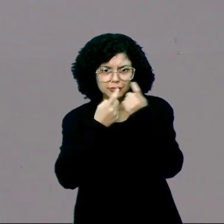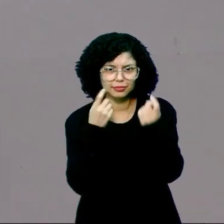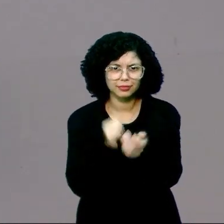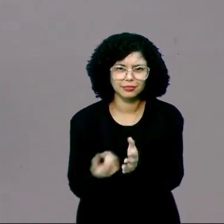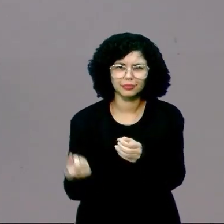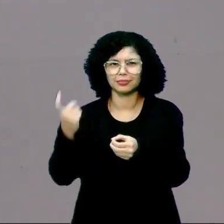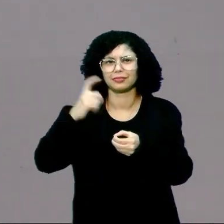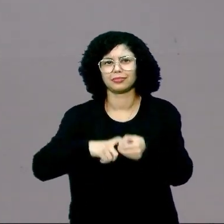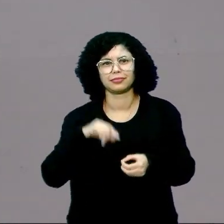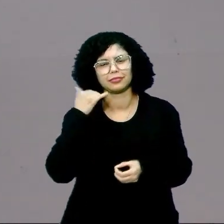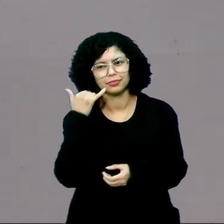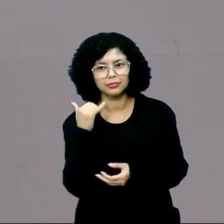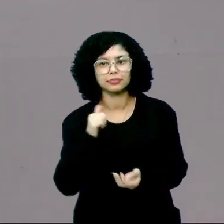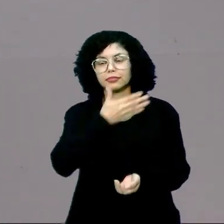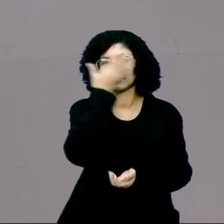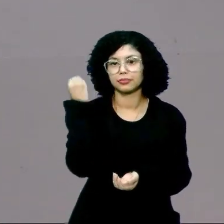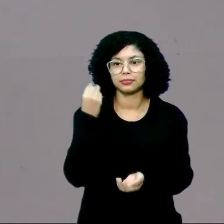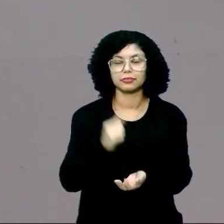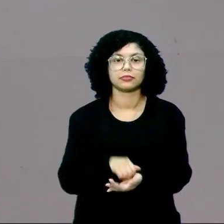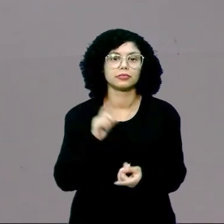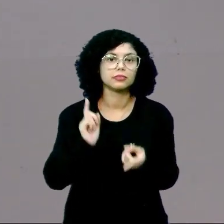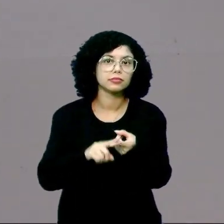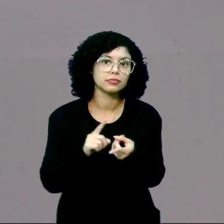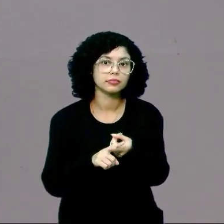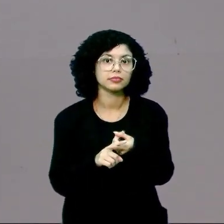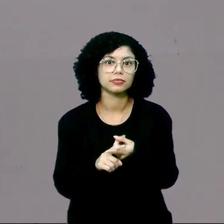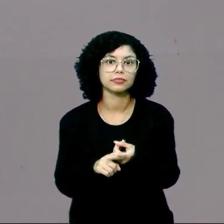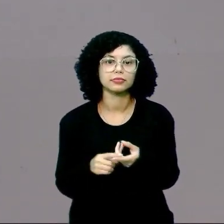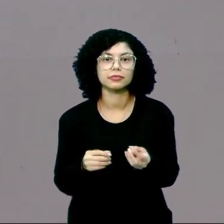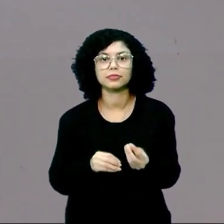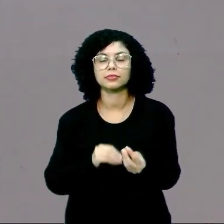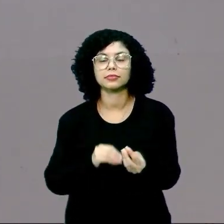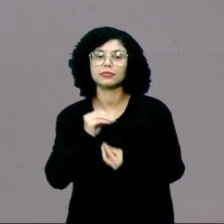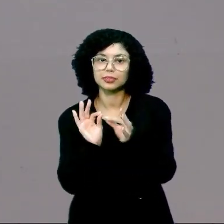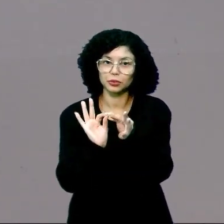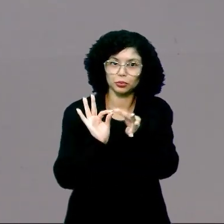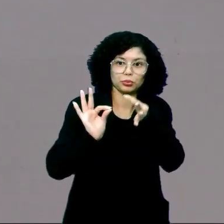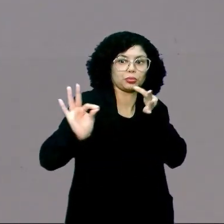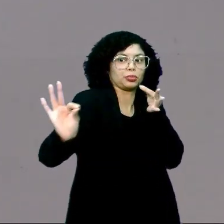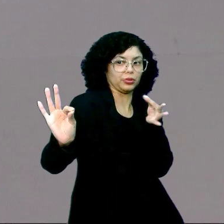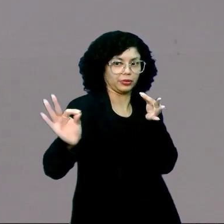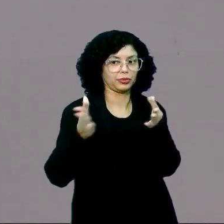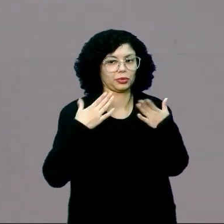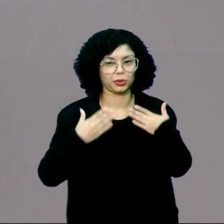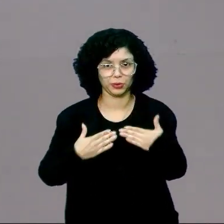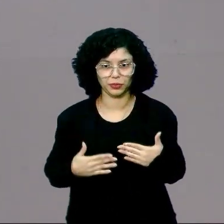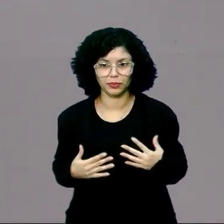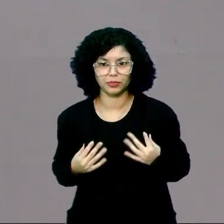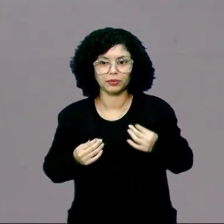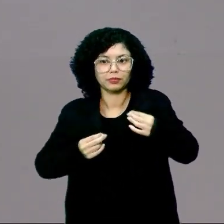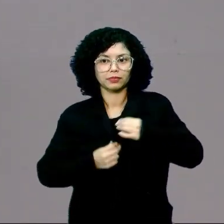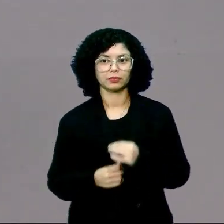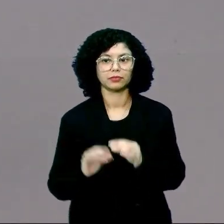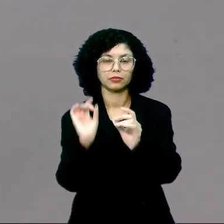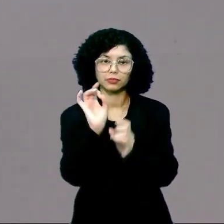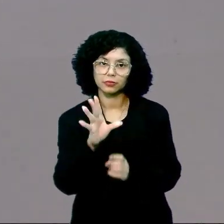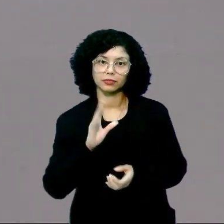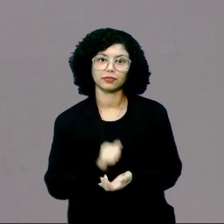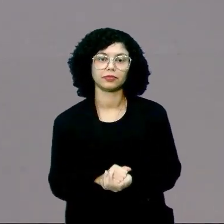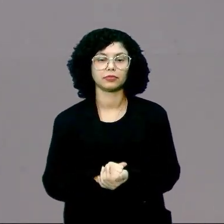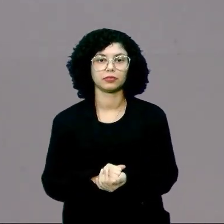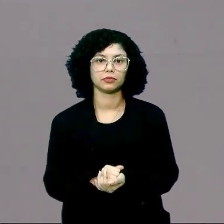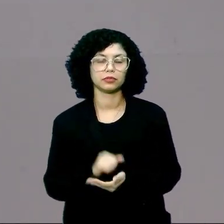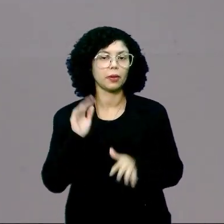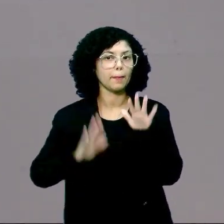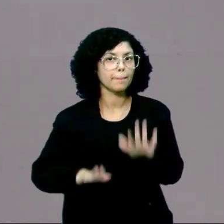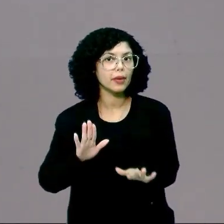eu tenho que voltar, pegar meu celular, esqueci. Então parece que virou uma extensão do nosso corpo. Só que extensão é essa,